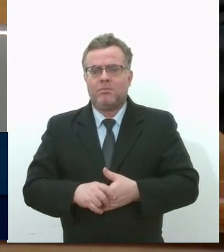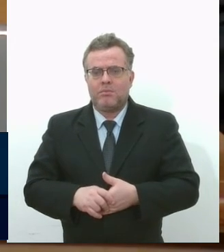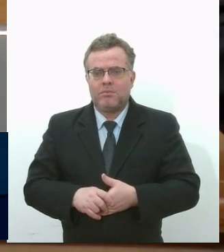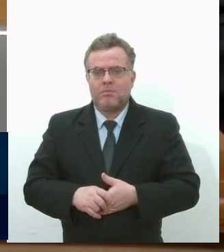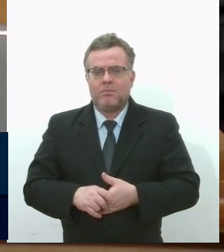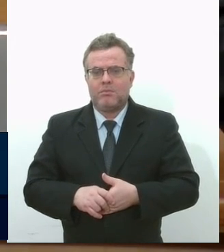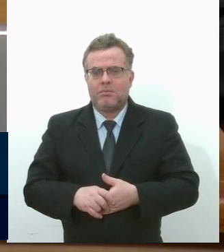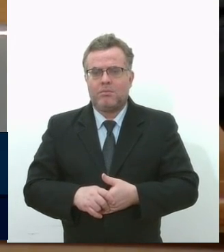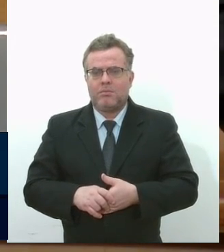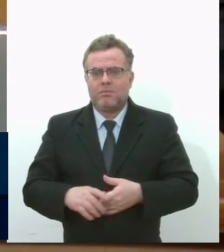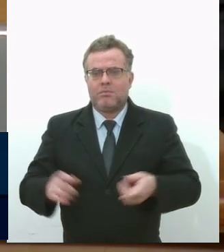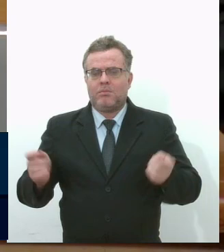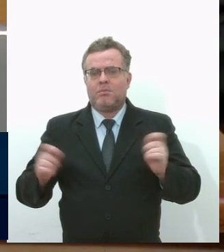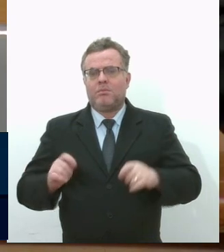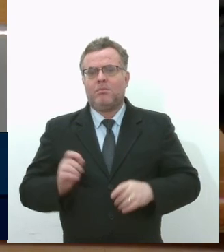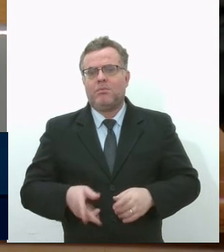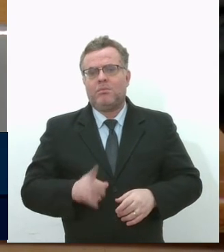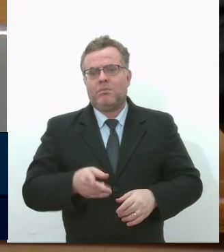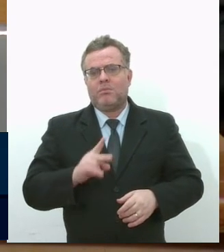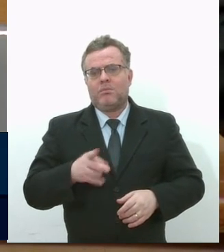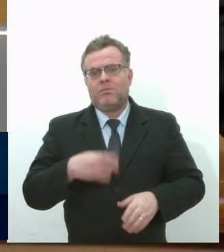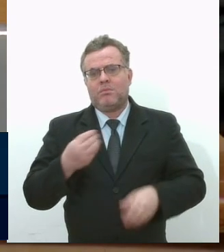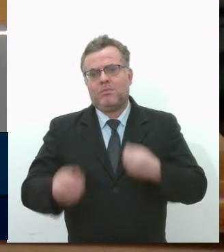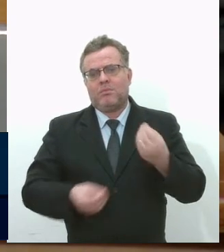vamos receber até o